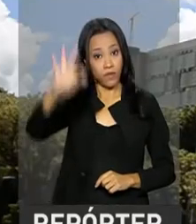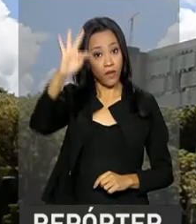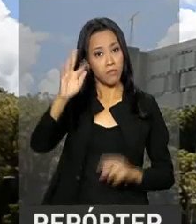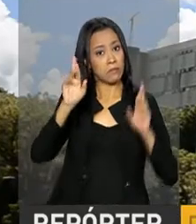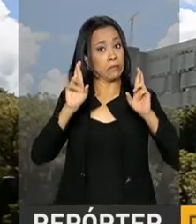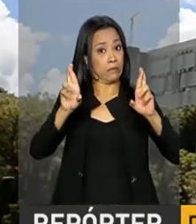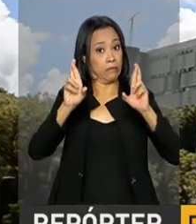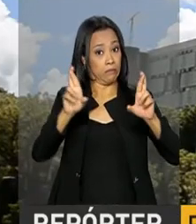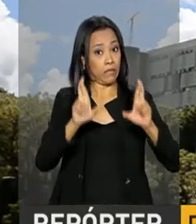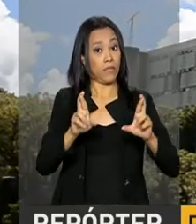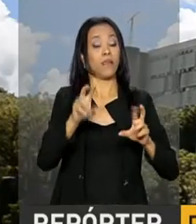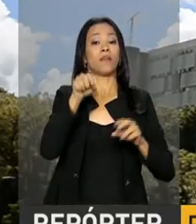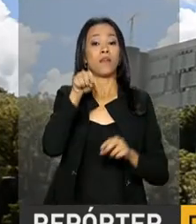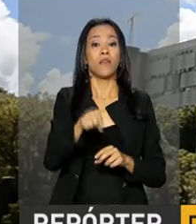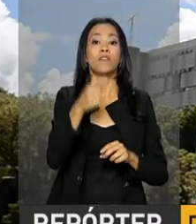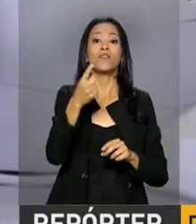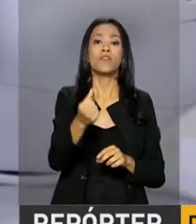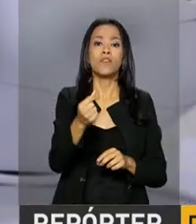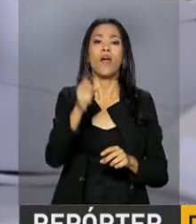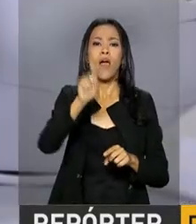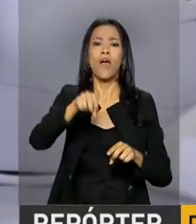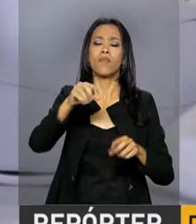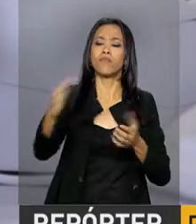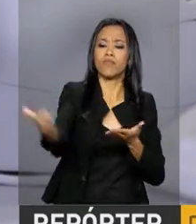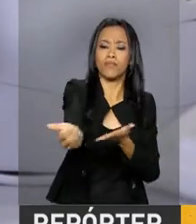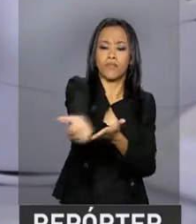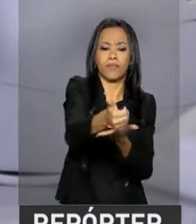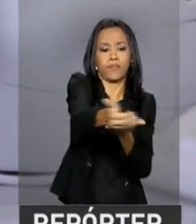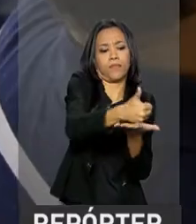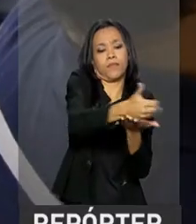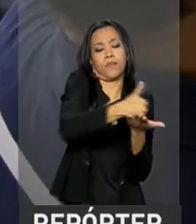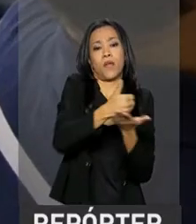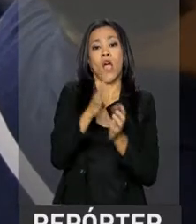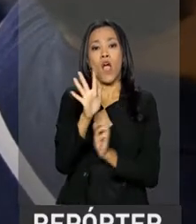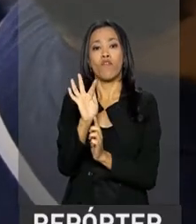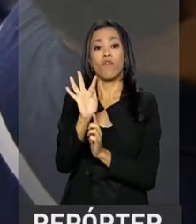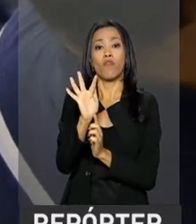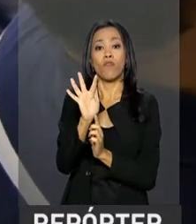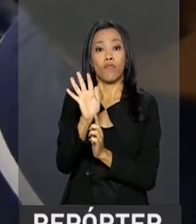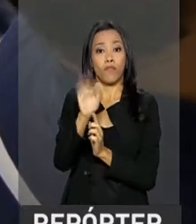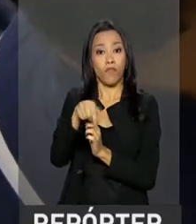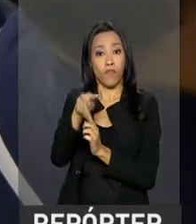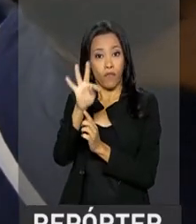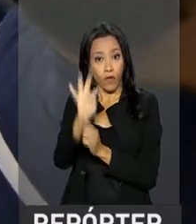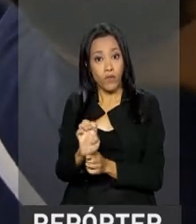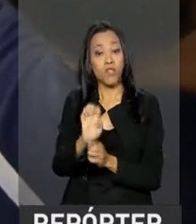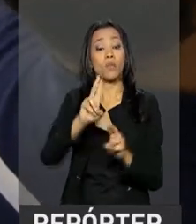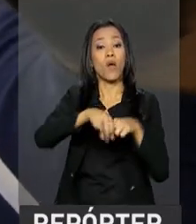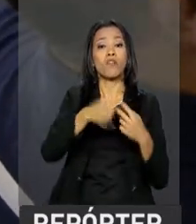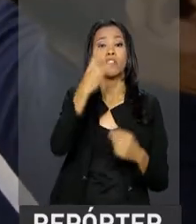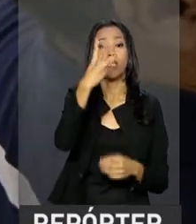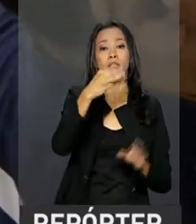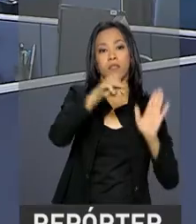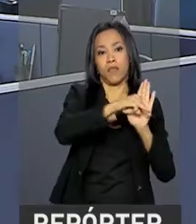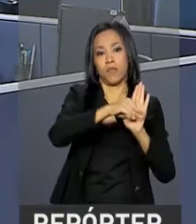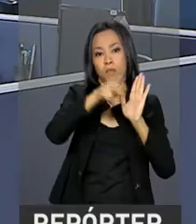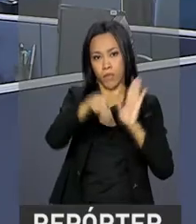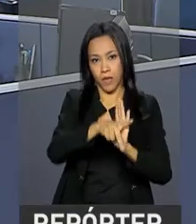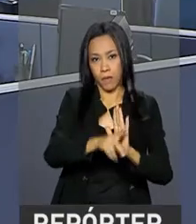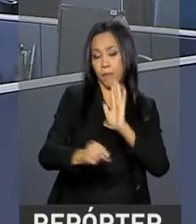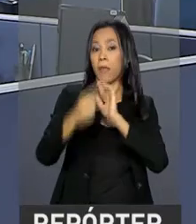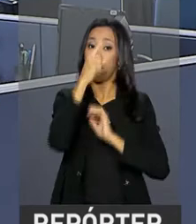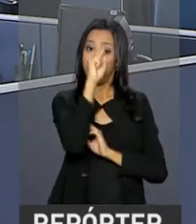seja feita pela entrada de receitas vindas de fontes com a edição de três medidas provisórias a